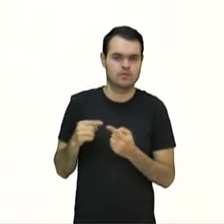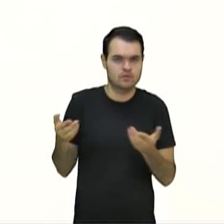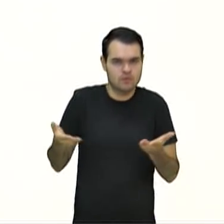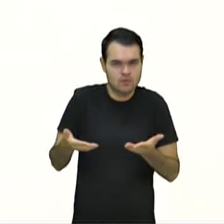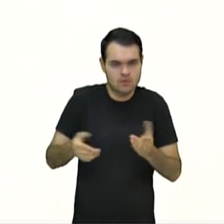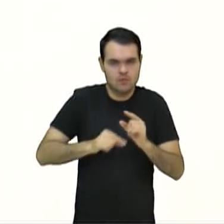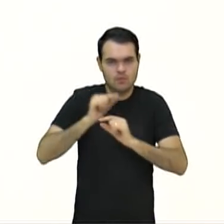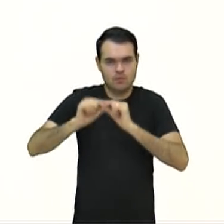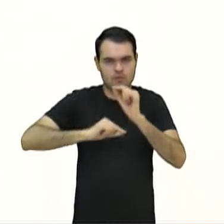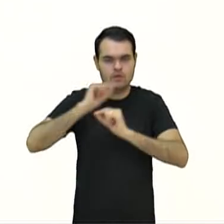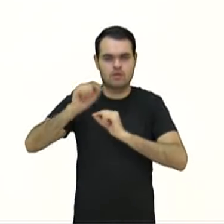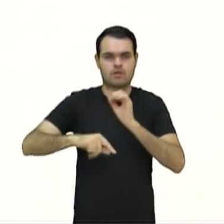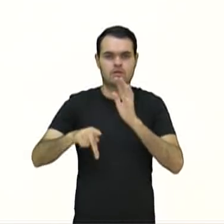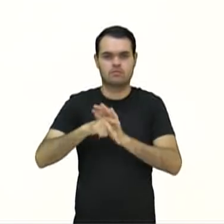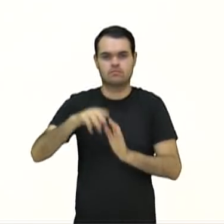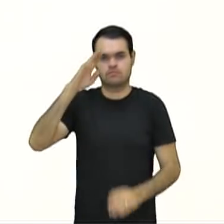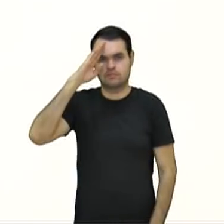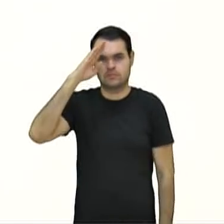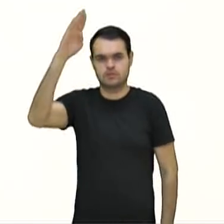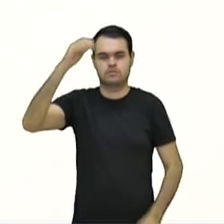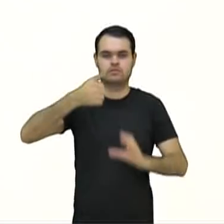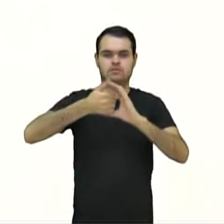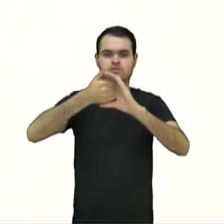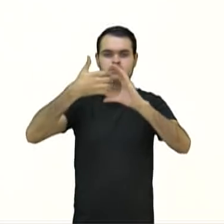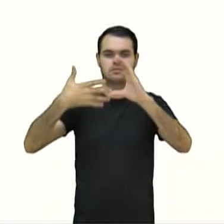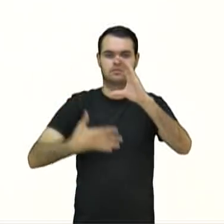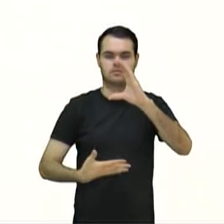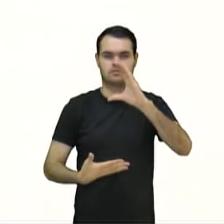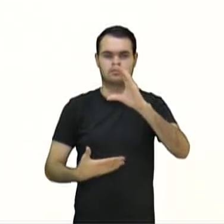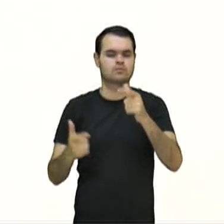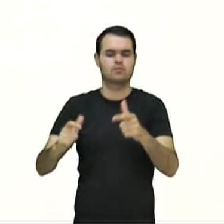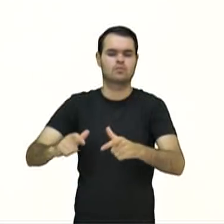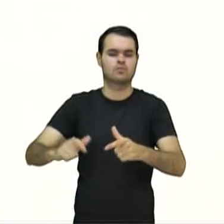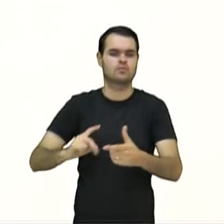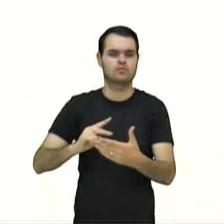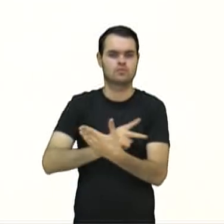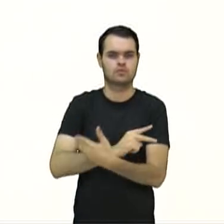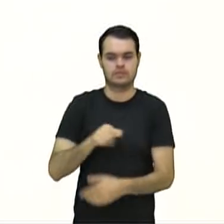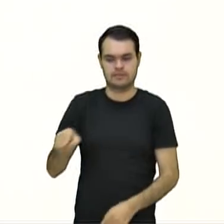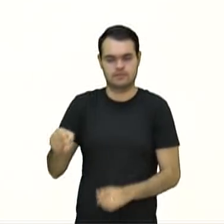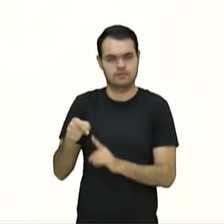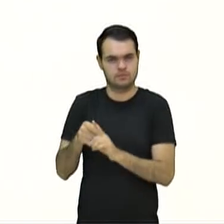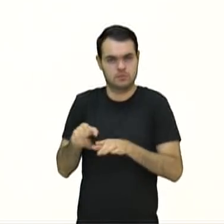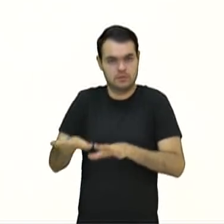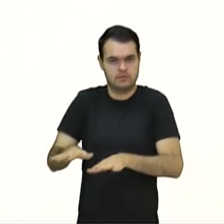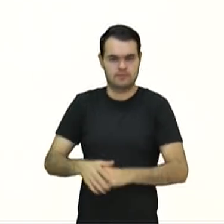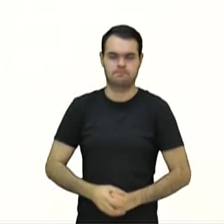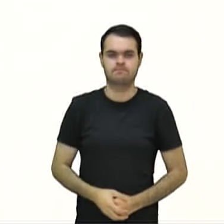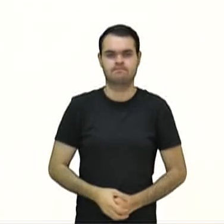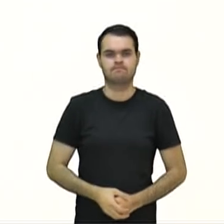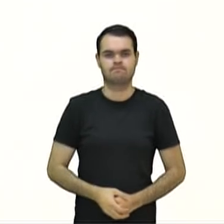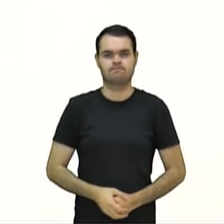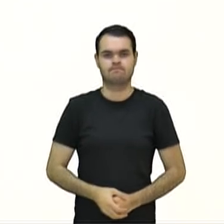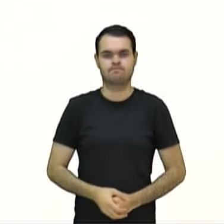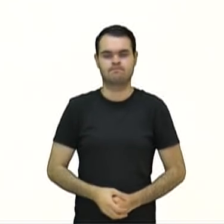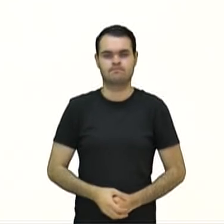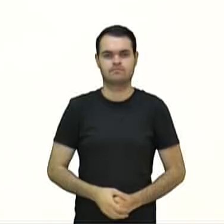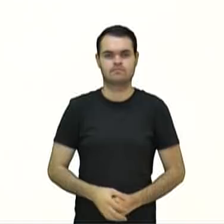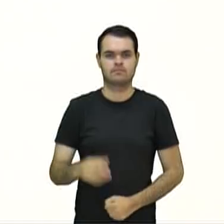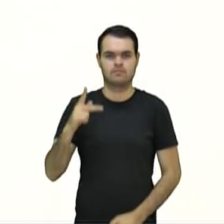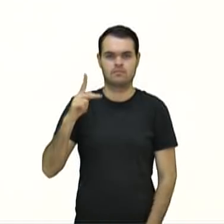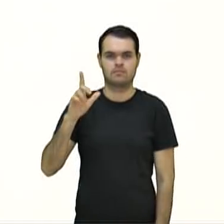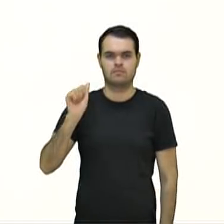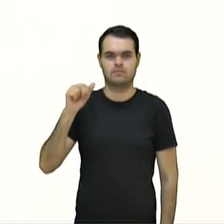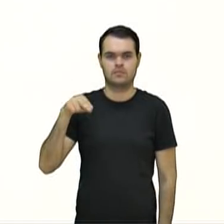é a gente poder falar das principais características e onde que ocorre esse tipo de agricultura. O sistema